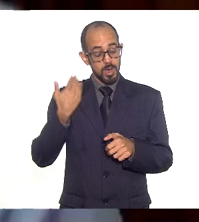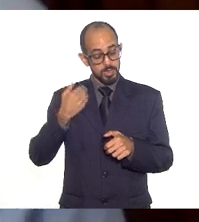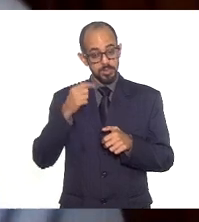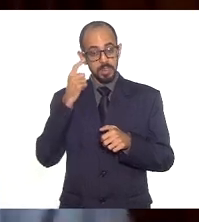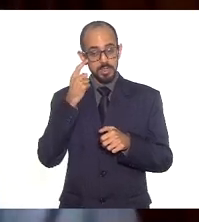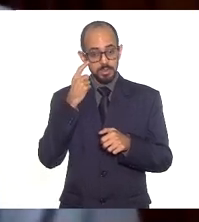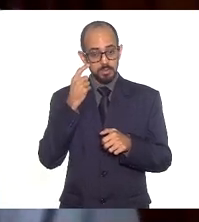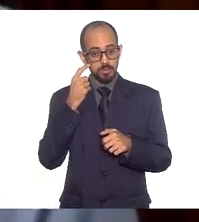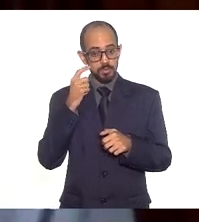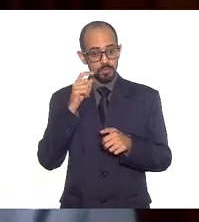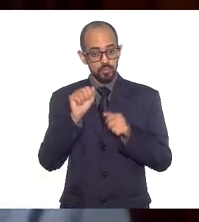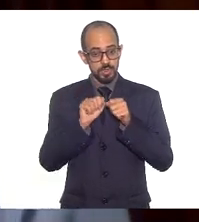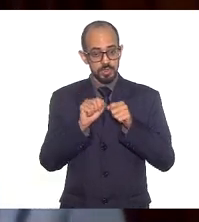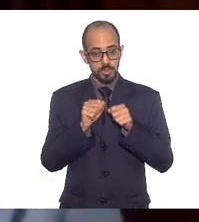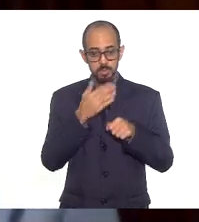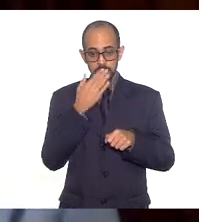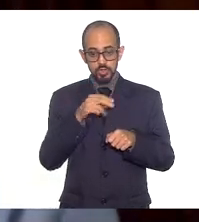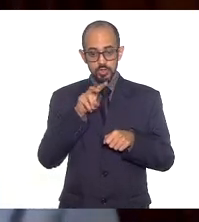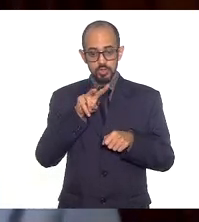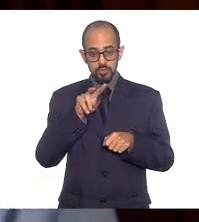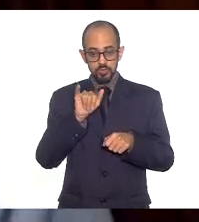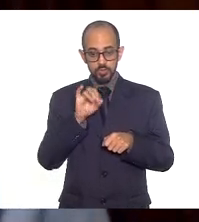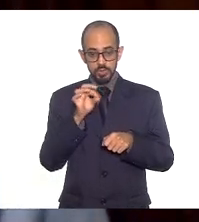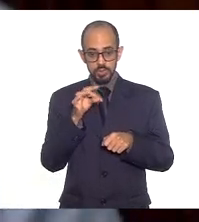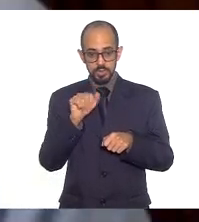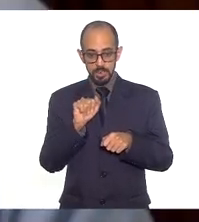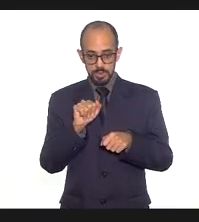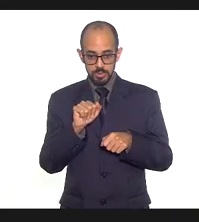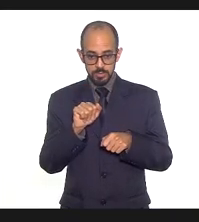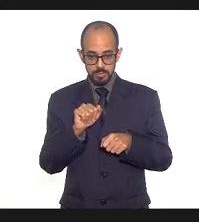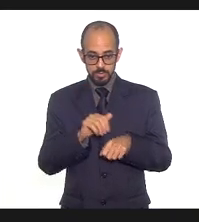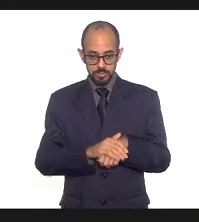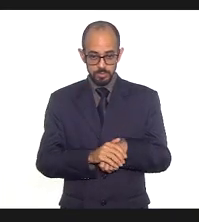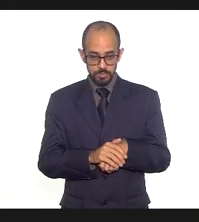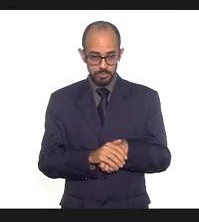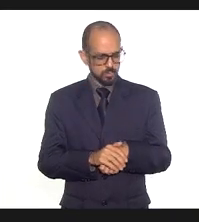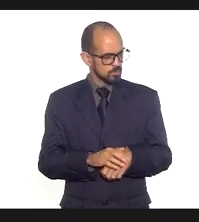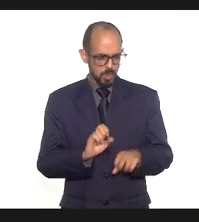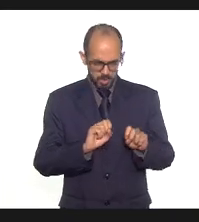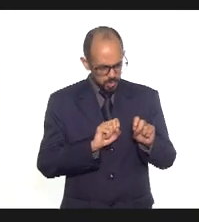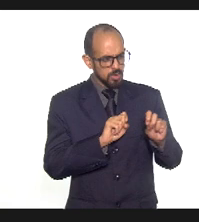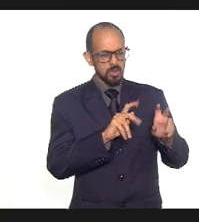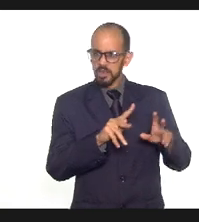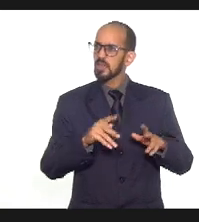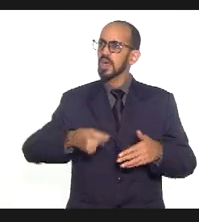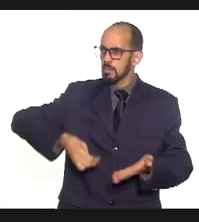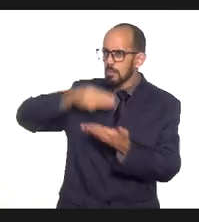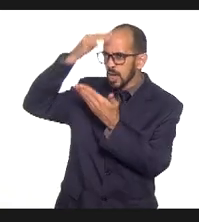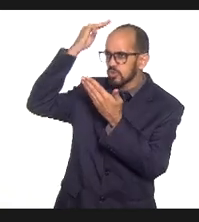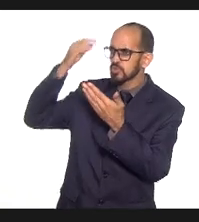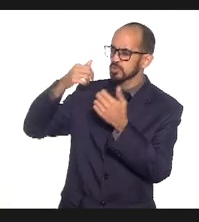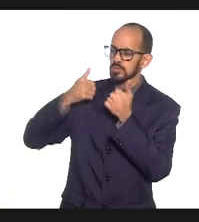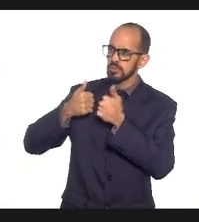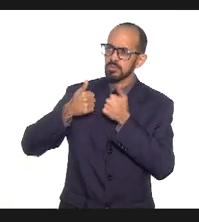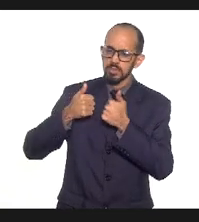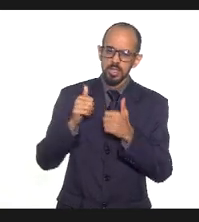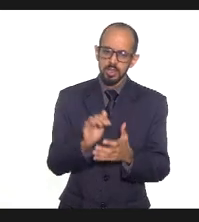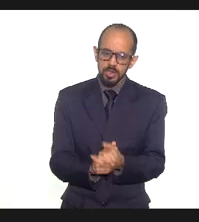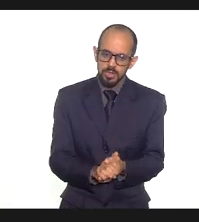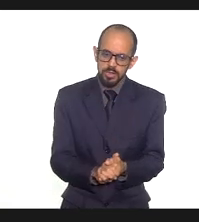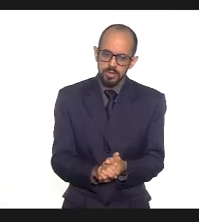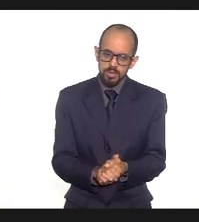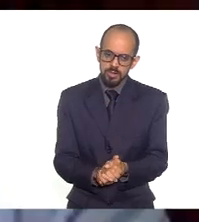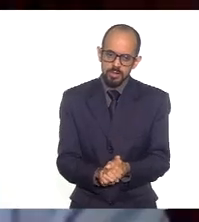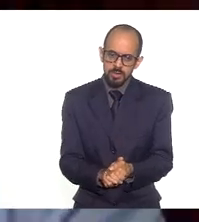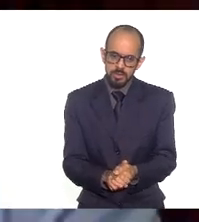os três, que são todos os teus projetos, entendeu? Vamos embora, fechado, Márcio, fechado. A gente fecha o texto num só e traz semana que